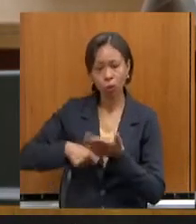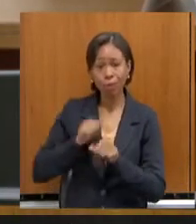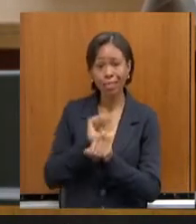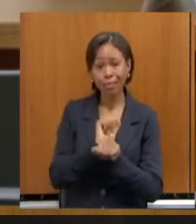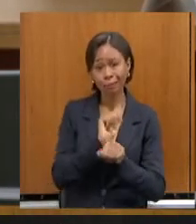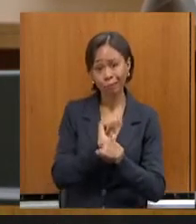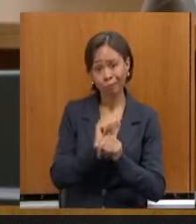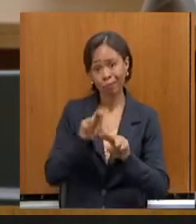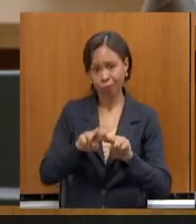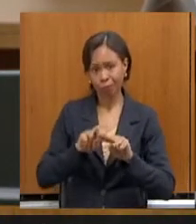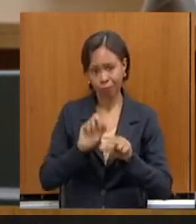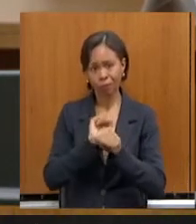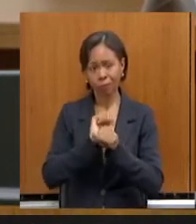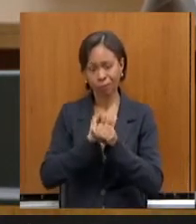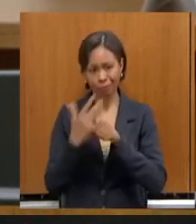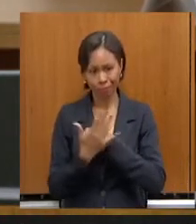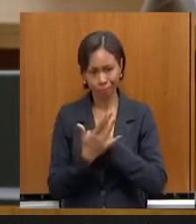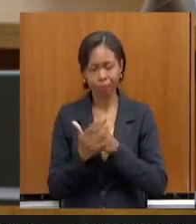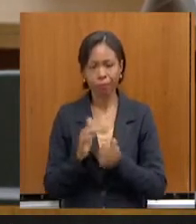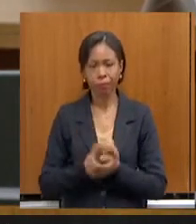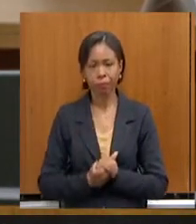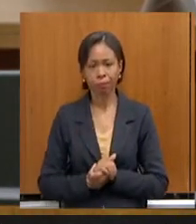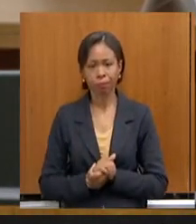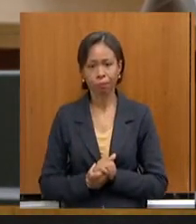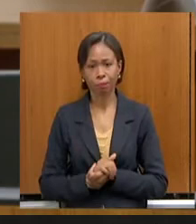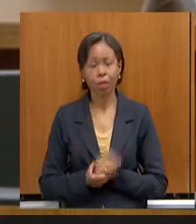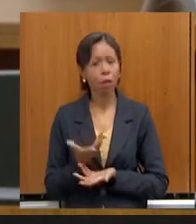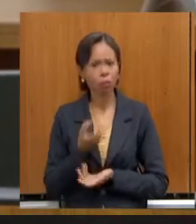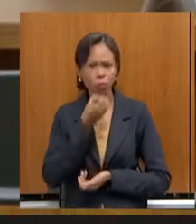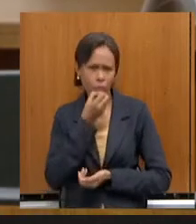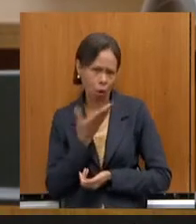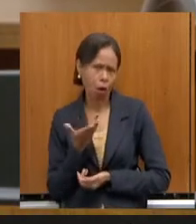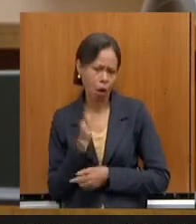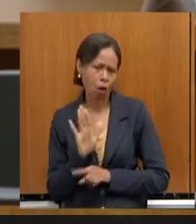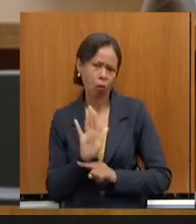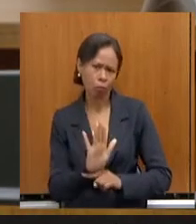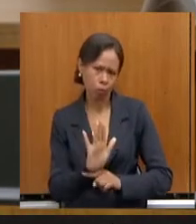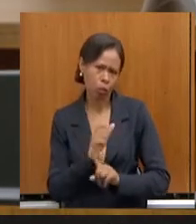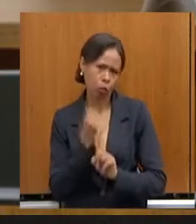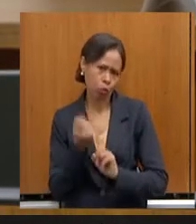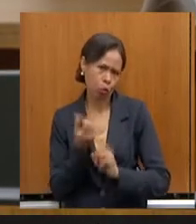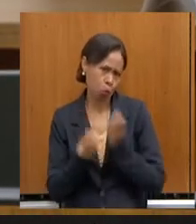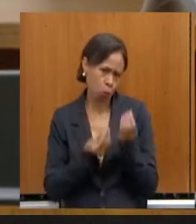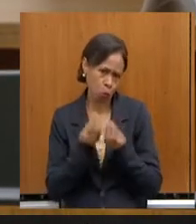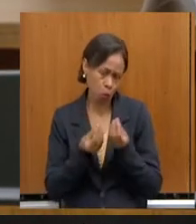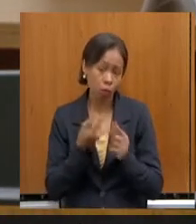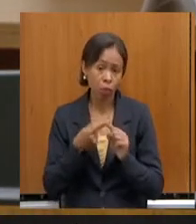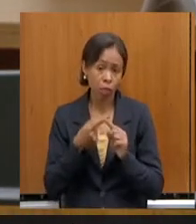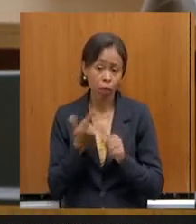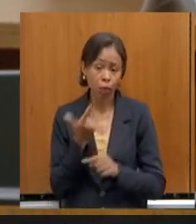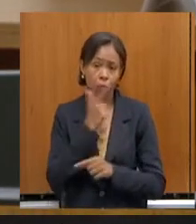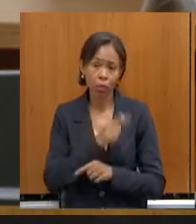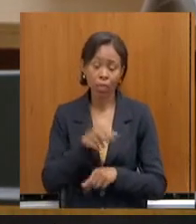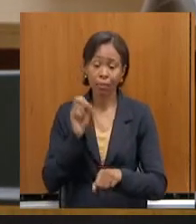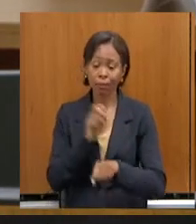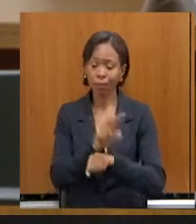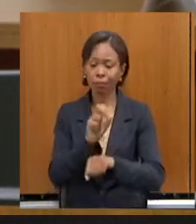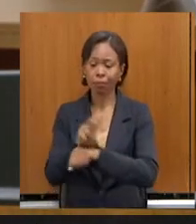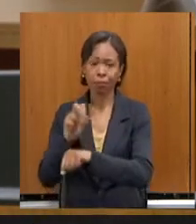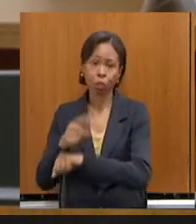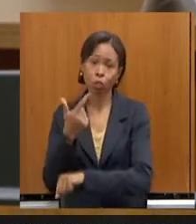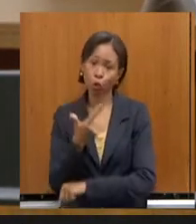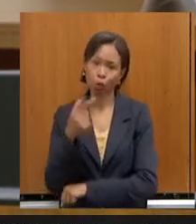da questão da pandemia o que que gera isso de benefício né sociedade nós vamos gerar cerca de dois mil empregos indiretos